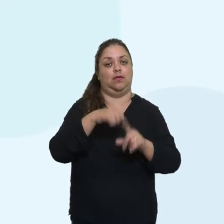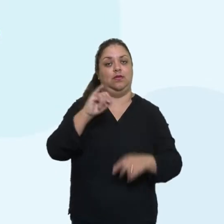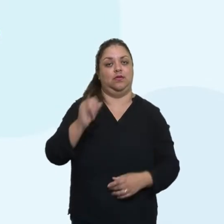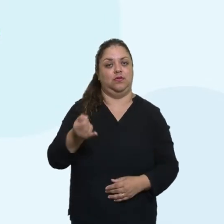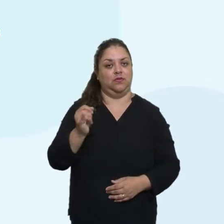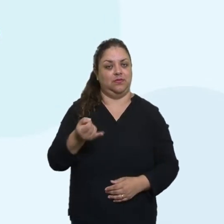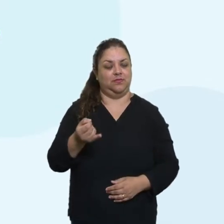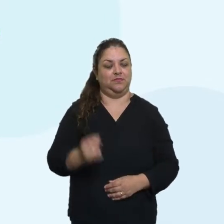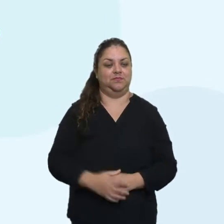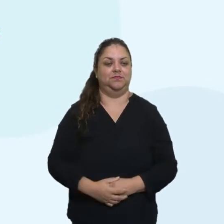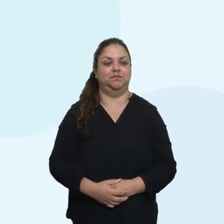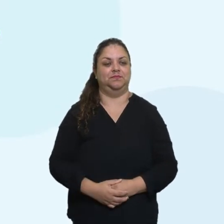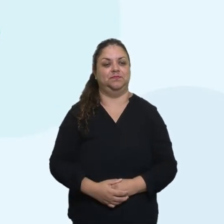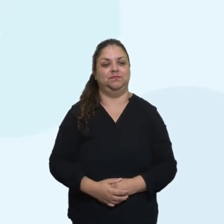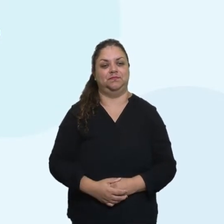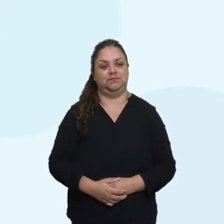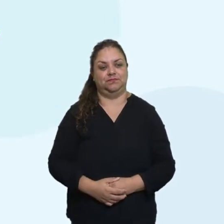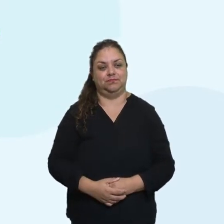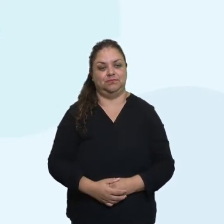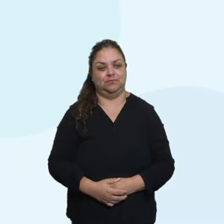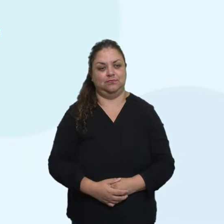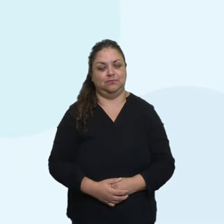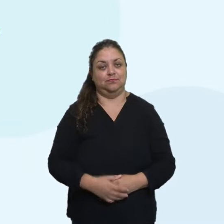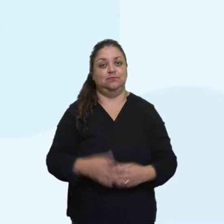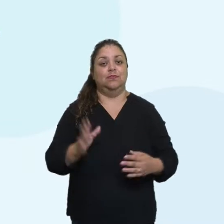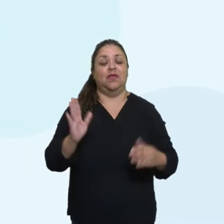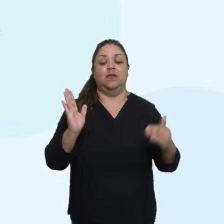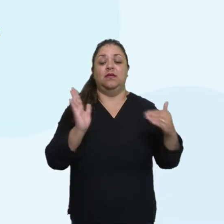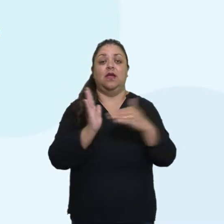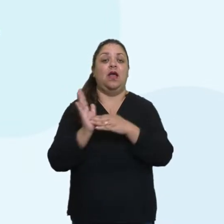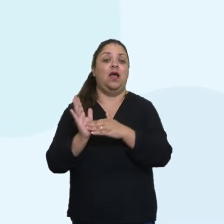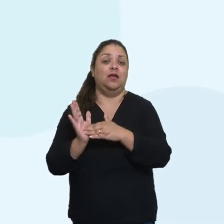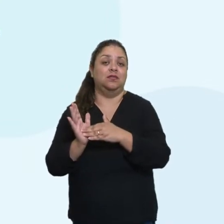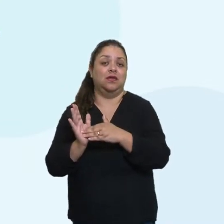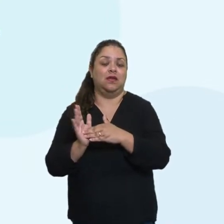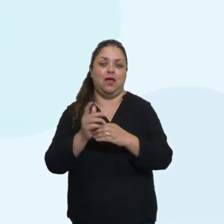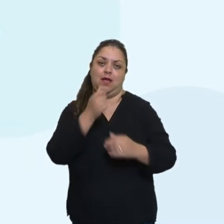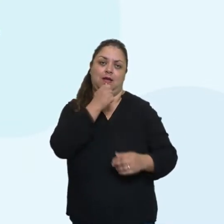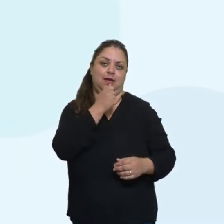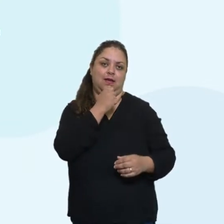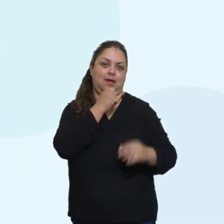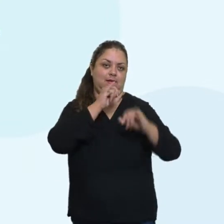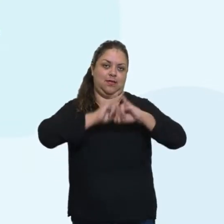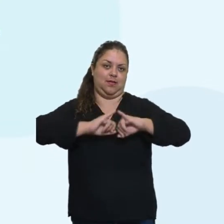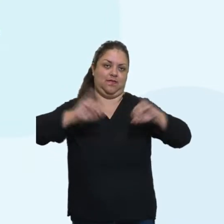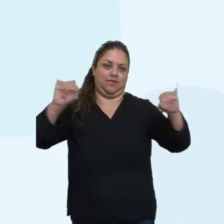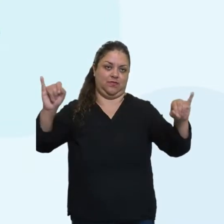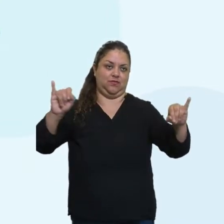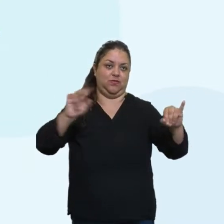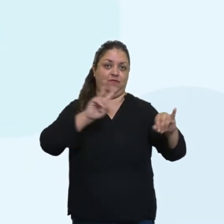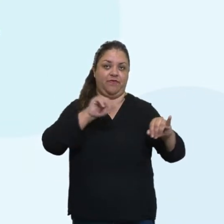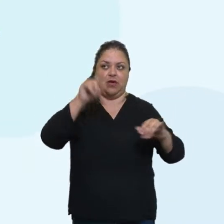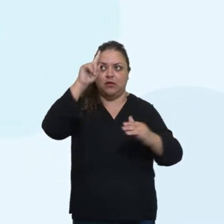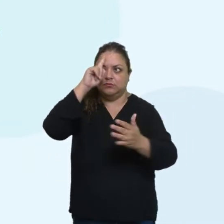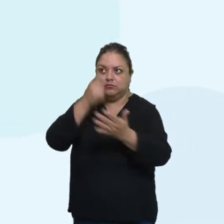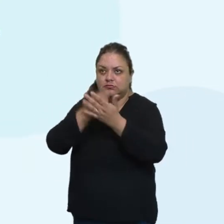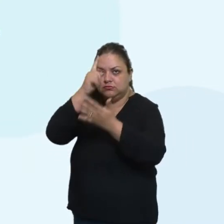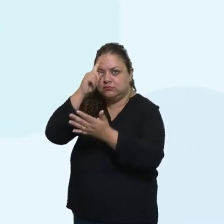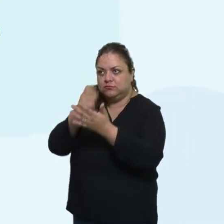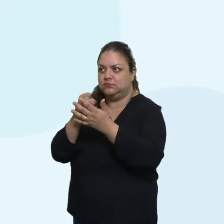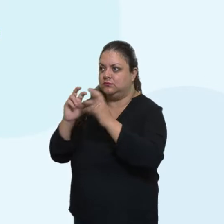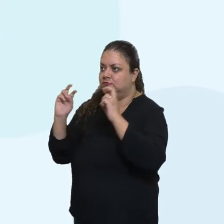sobre a data final da recuperação de Janeiro será publicado havia a resolução então é necessário